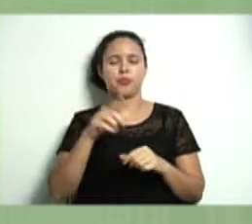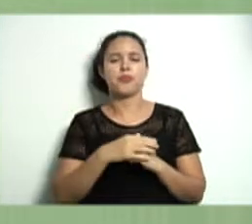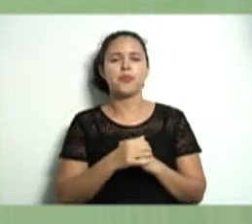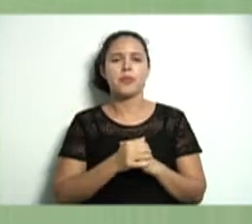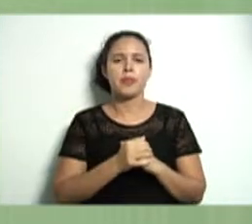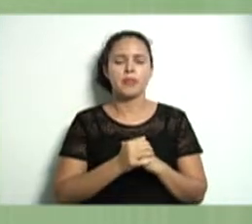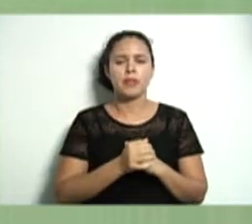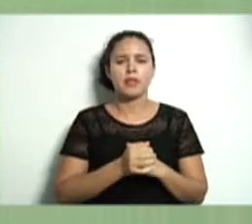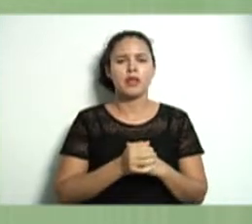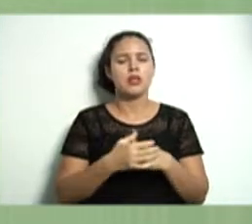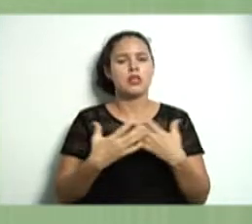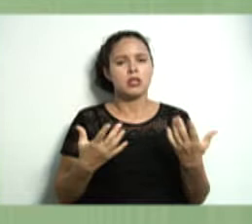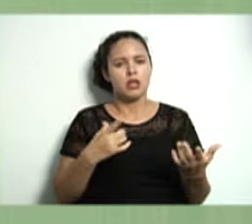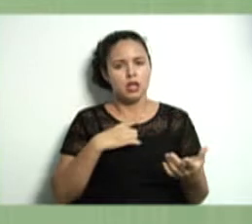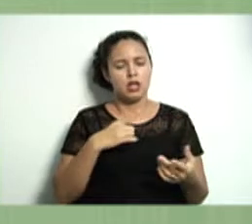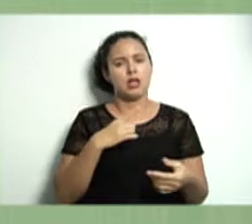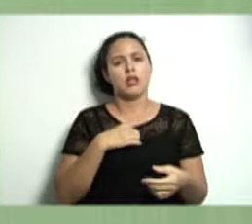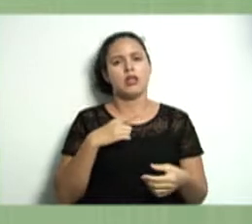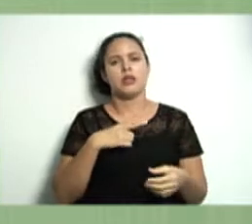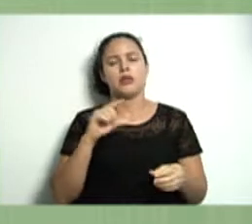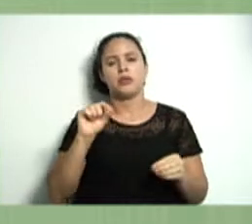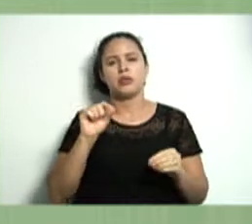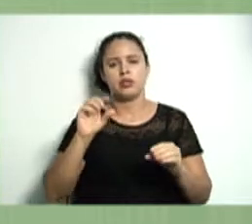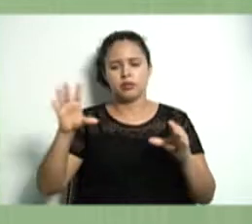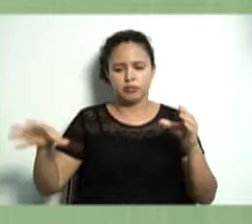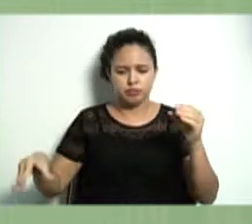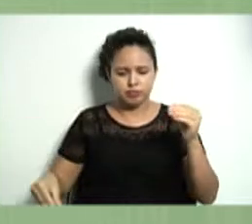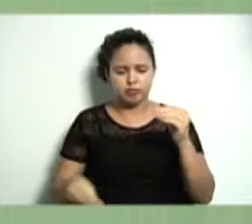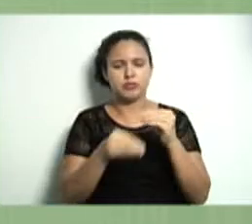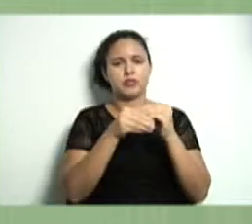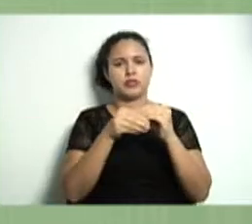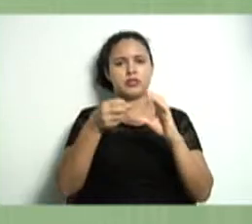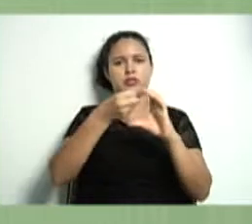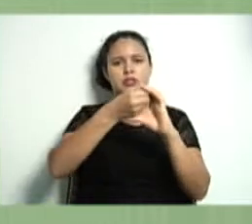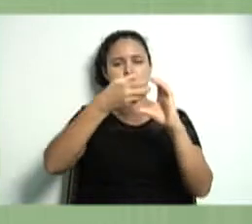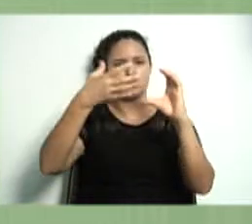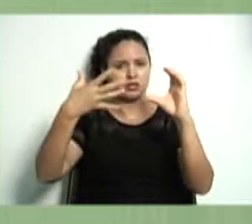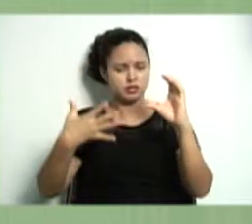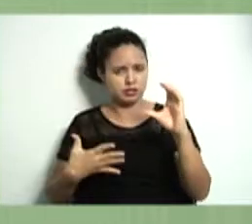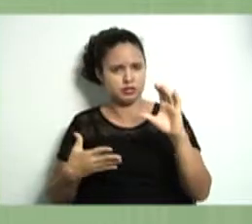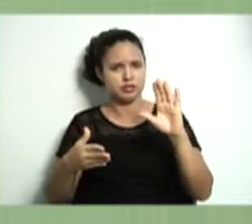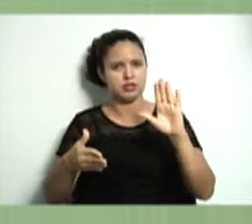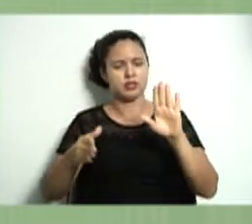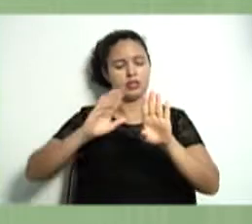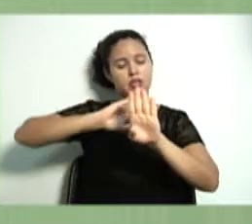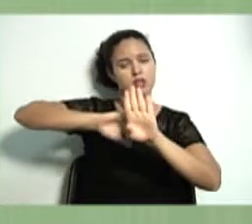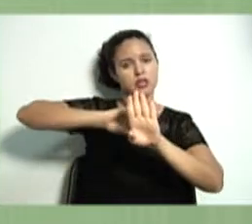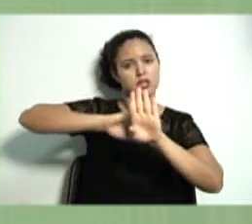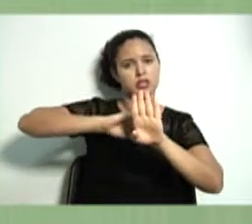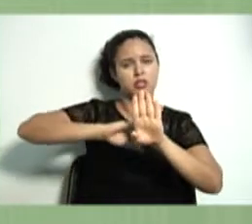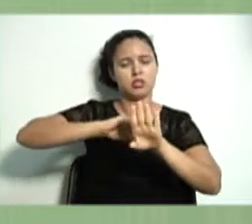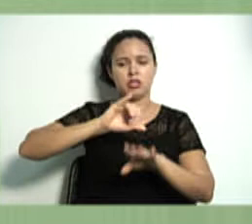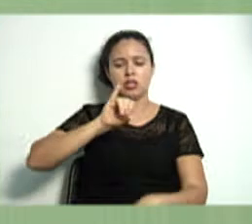é o aspecto, o nível, a esfera ou a característica ideológica, que é relativa à invenção